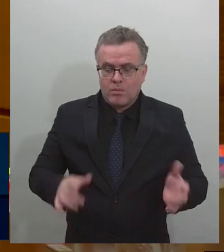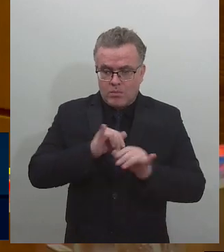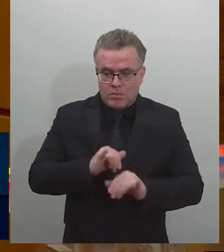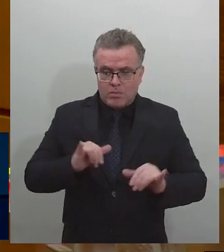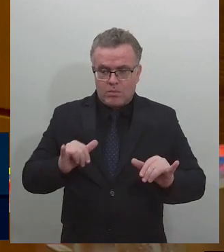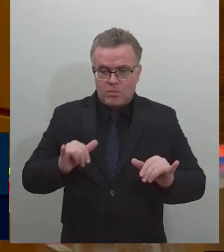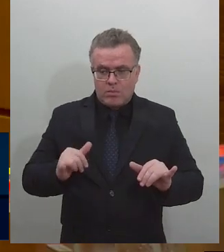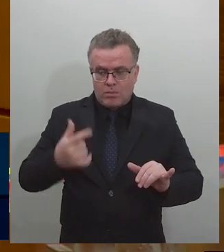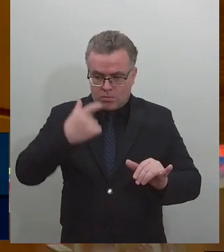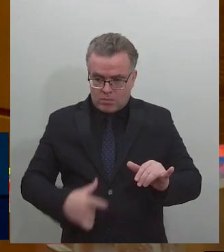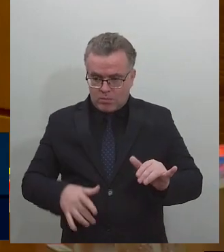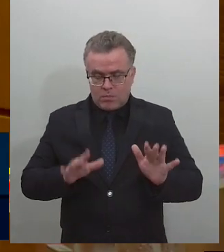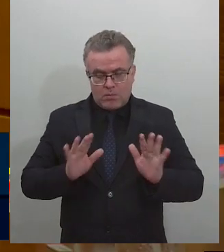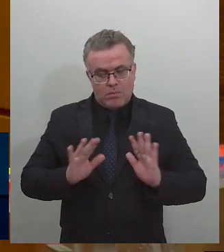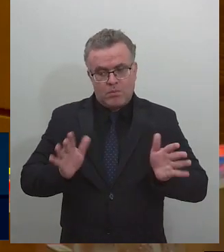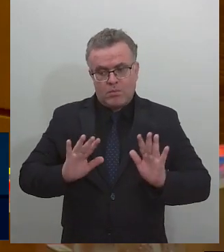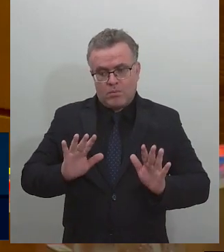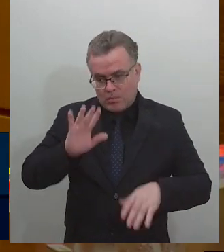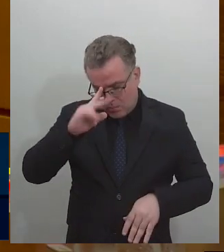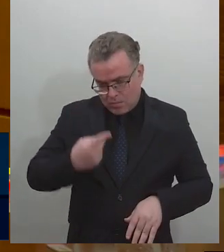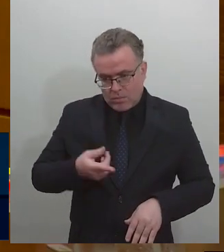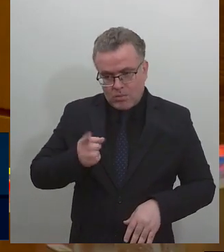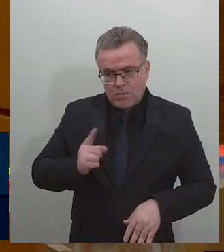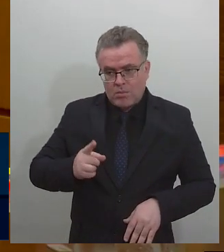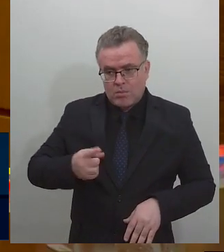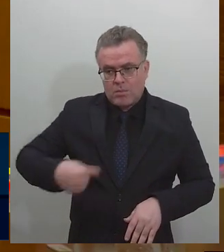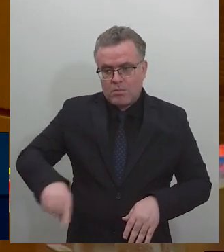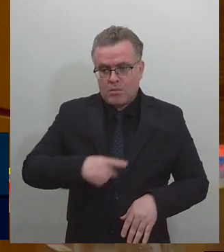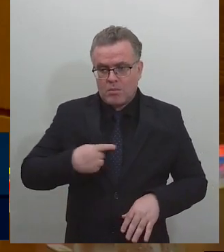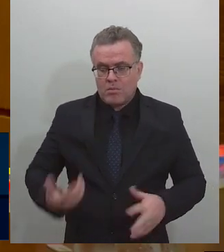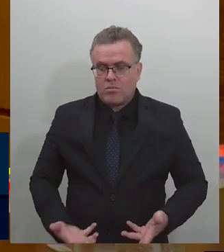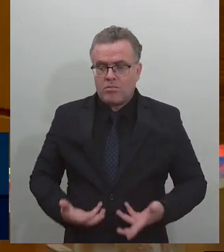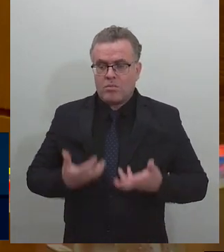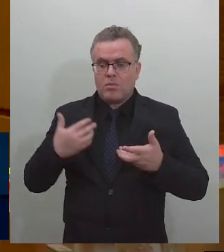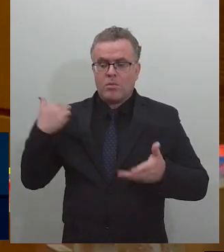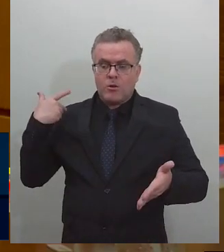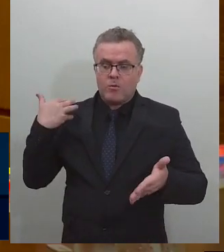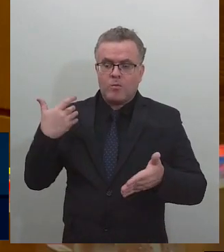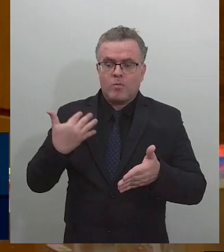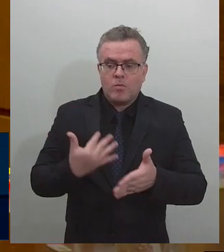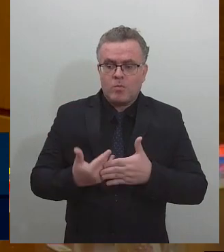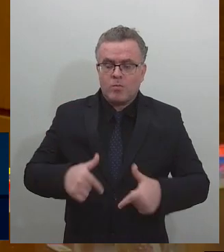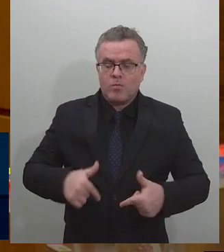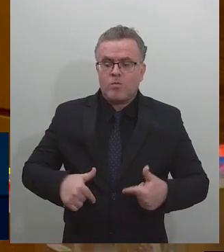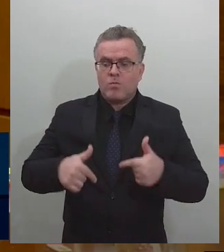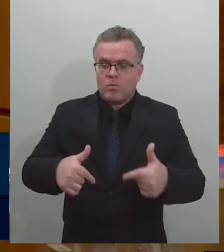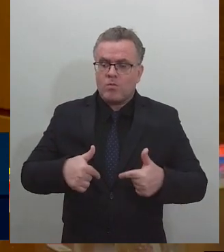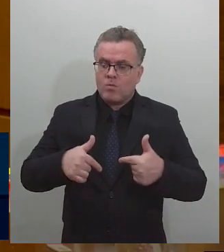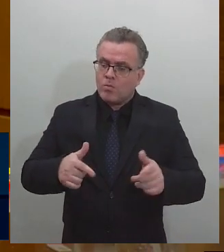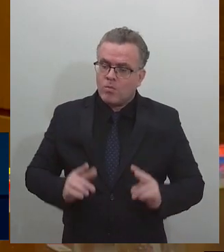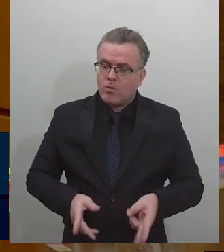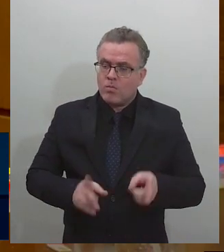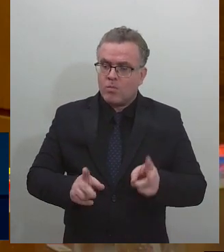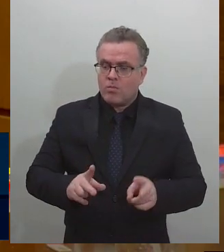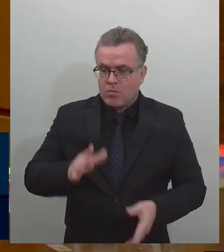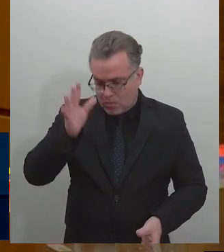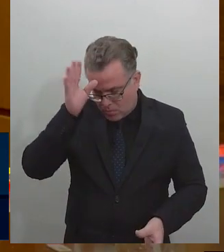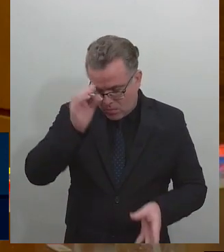com orgulho da minha trajetória e com consciência de que posso potencializar